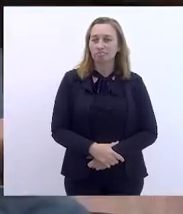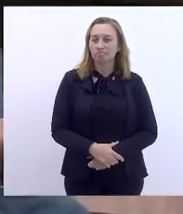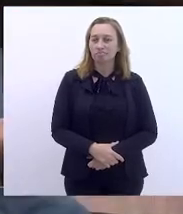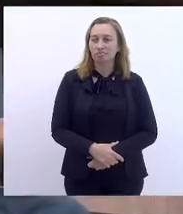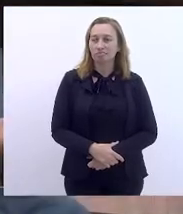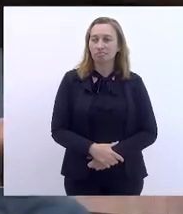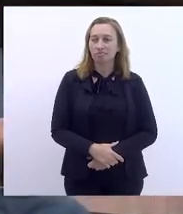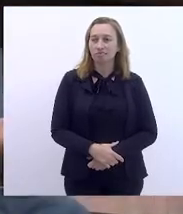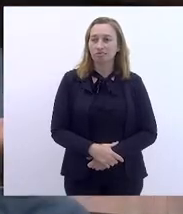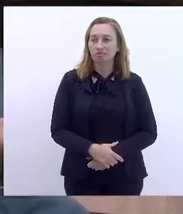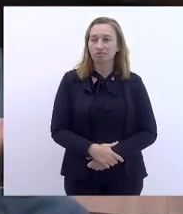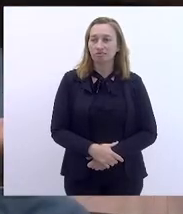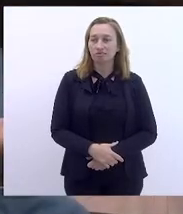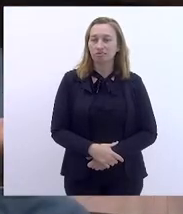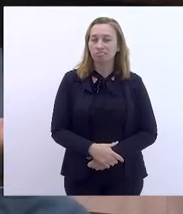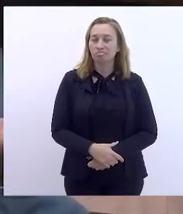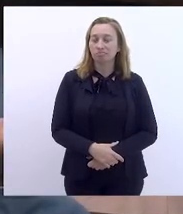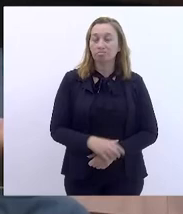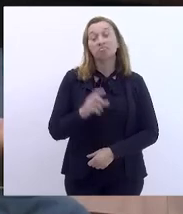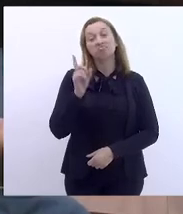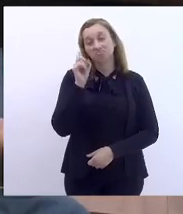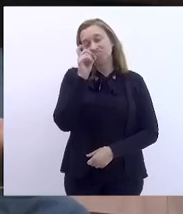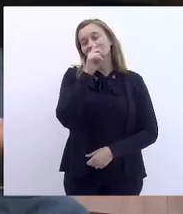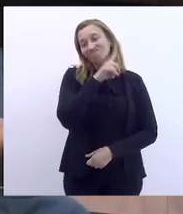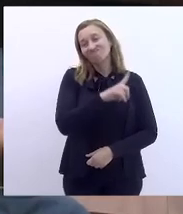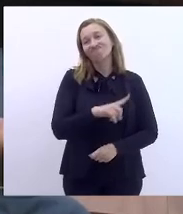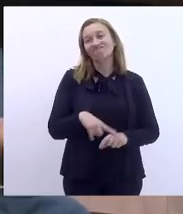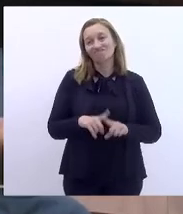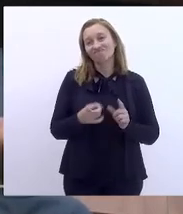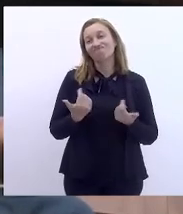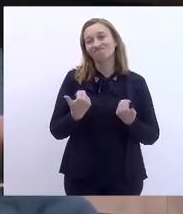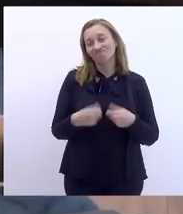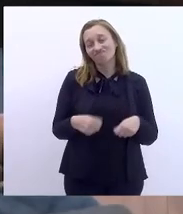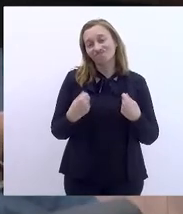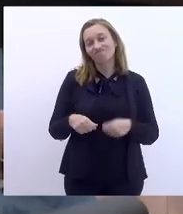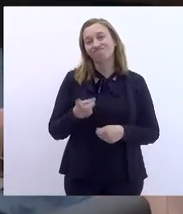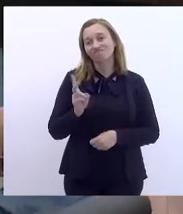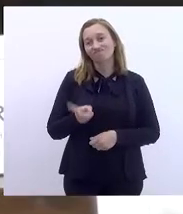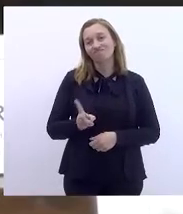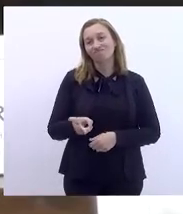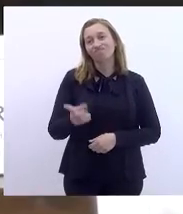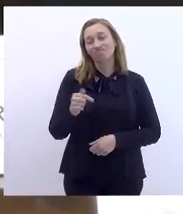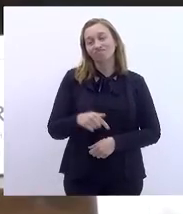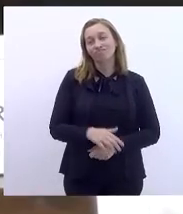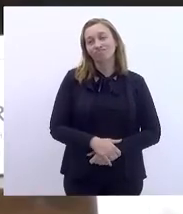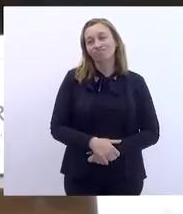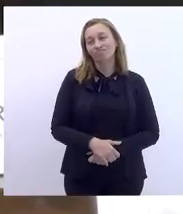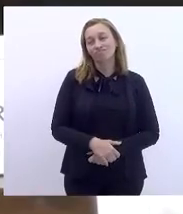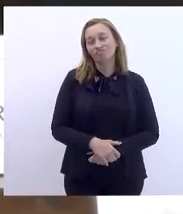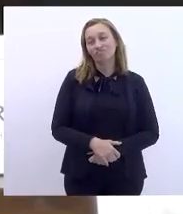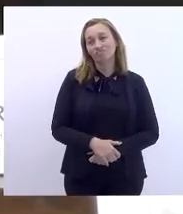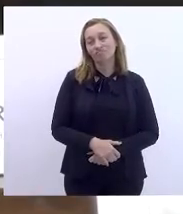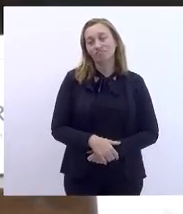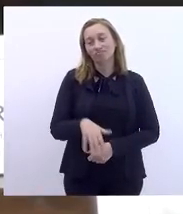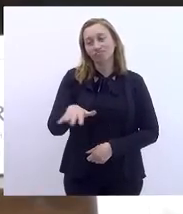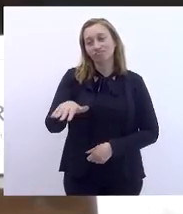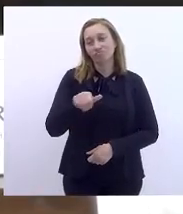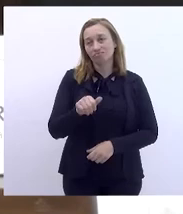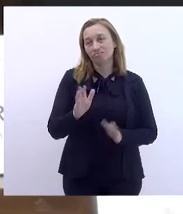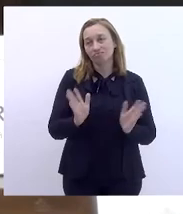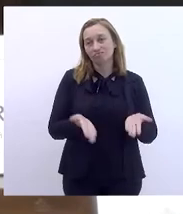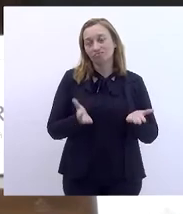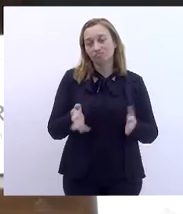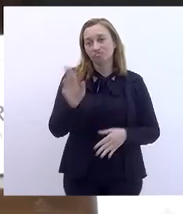e é sempre muito difícil mas precisamos seguir aqui chama agora